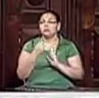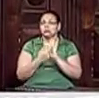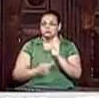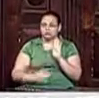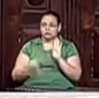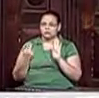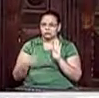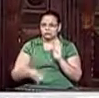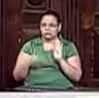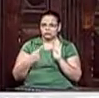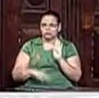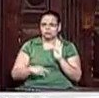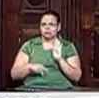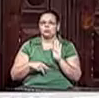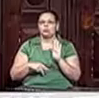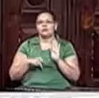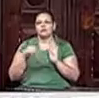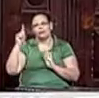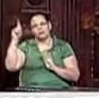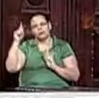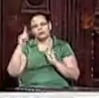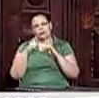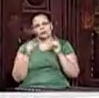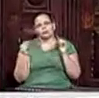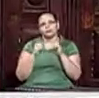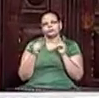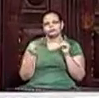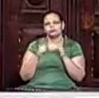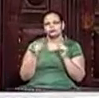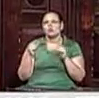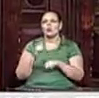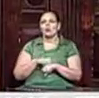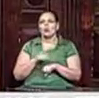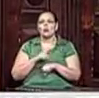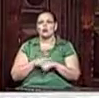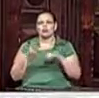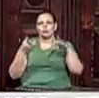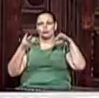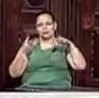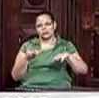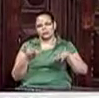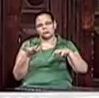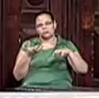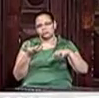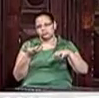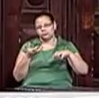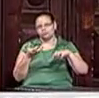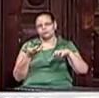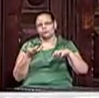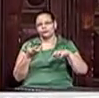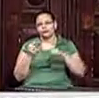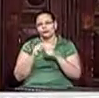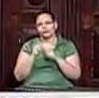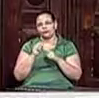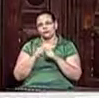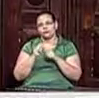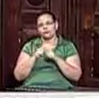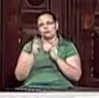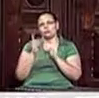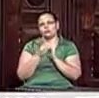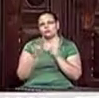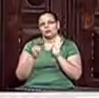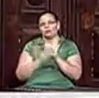daqui valem para Brasília, era hora do Congresso Nacional fazer um